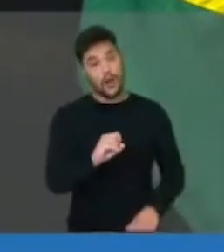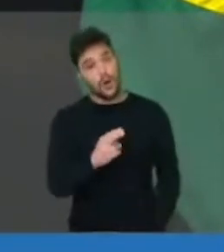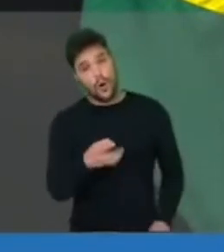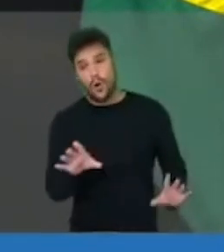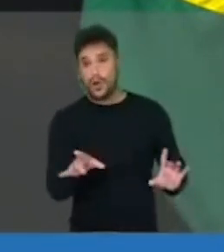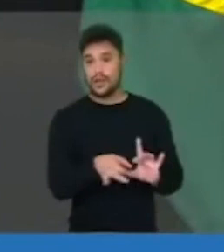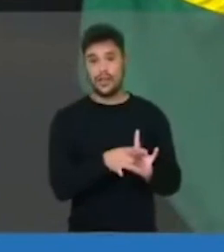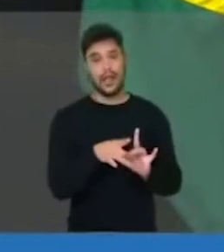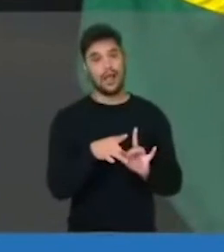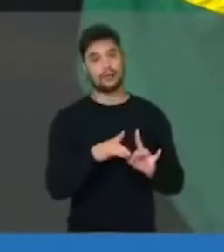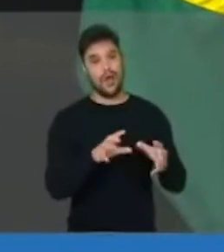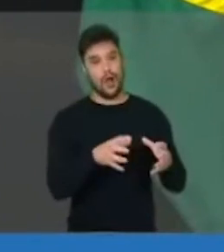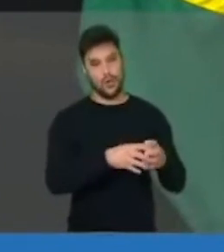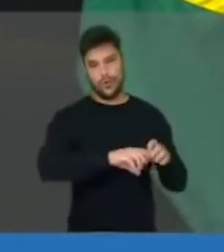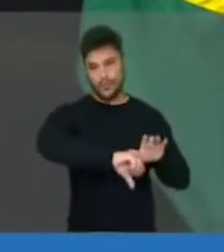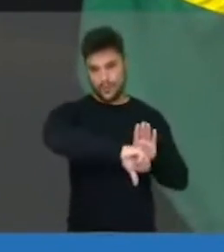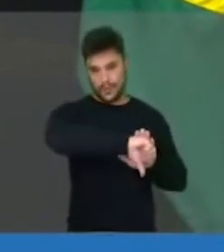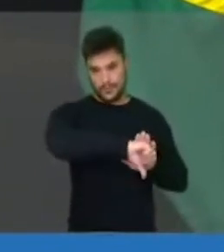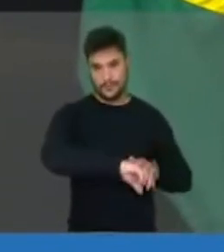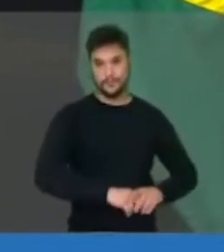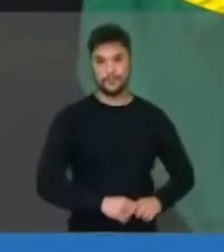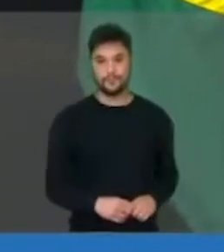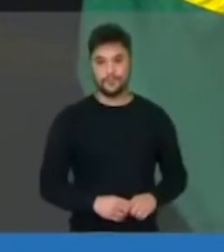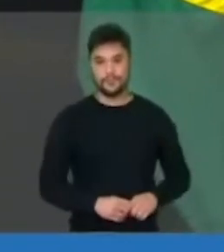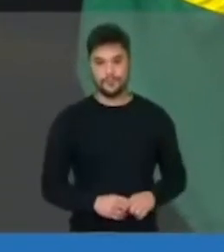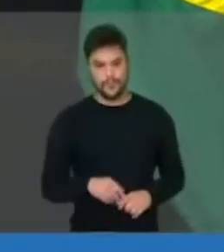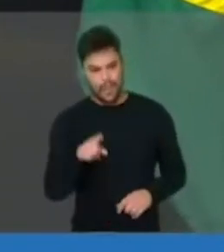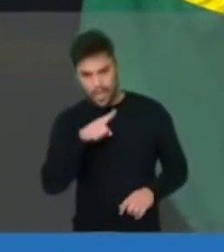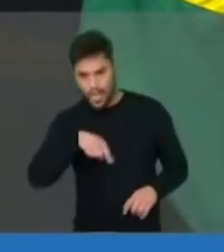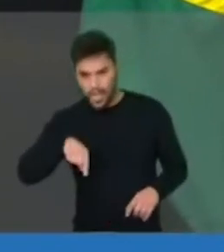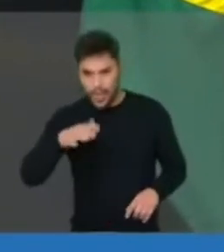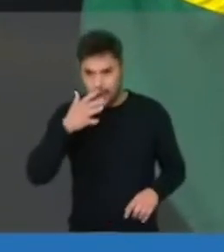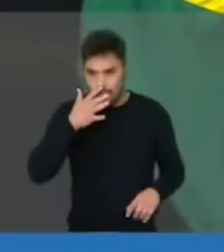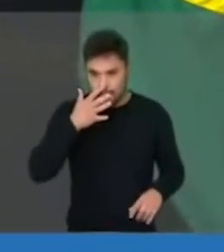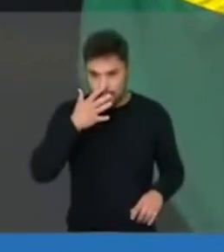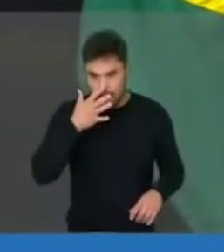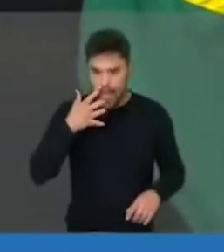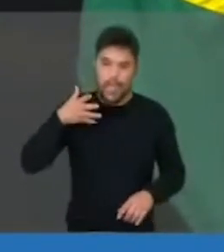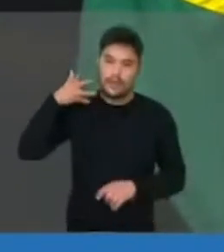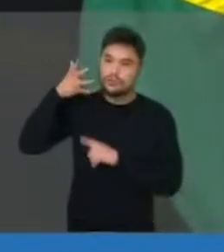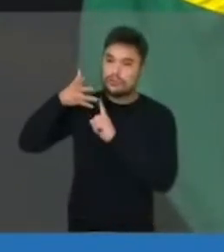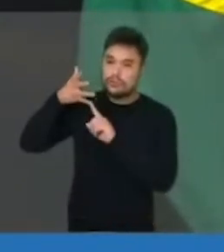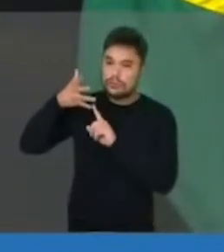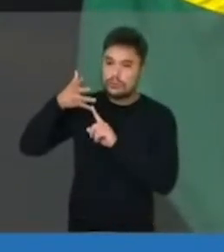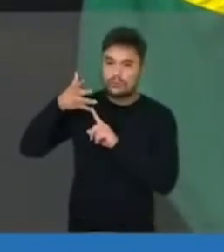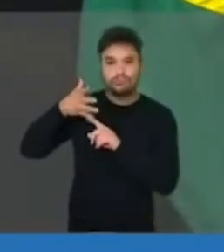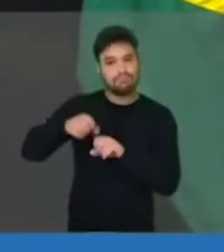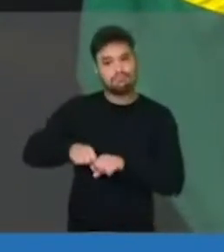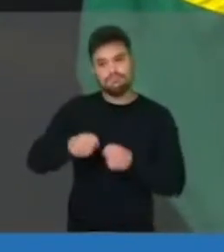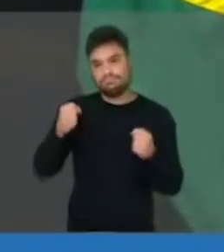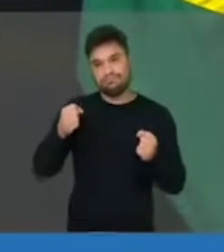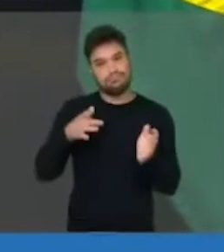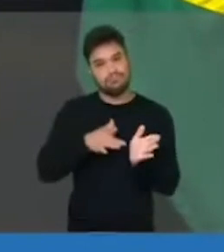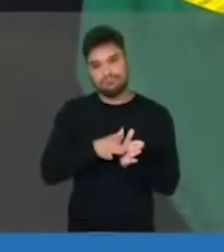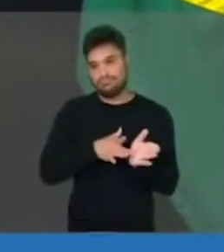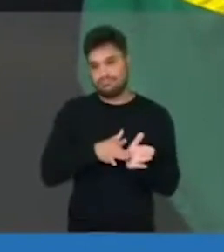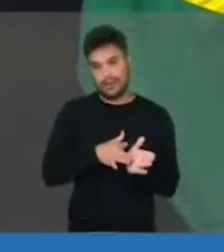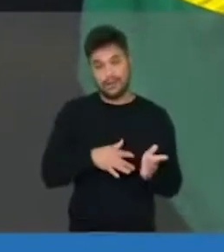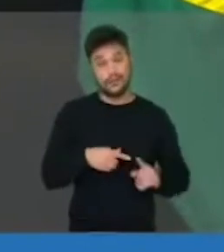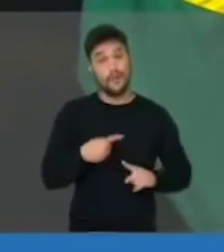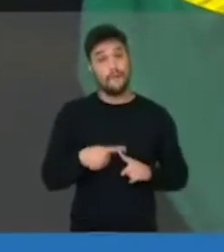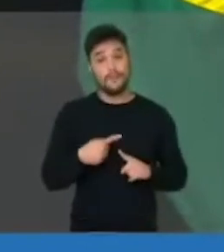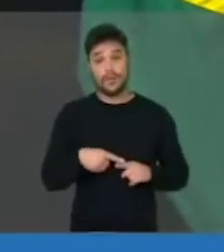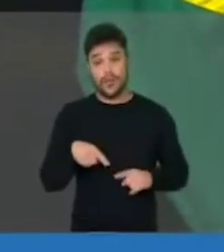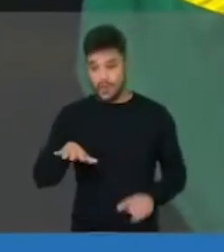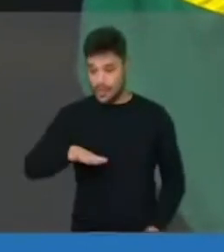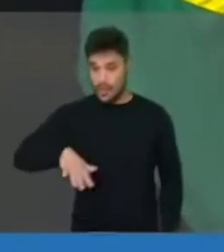ao Crime organiz Aí a gente vê que o discurso cai por terra no que depender